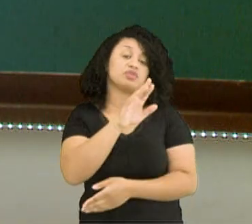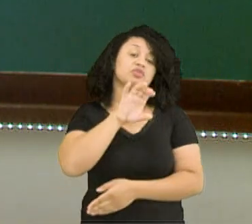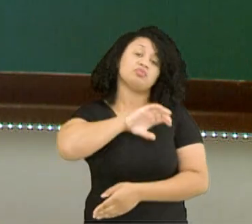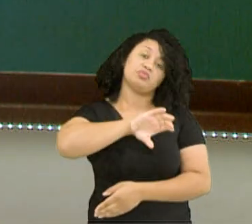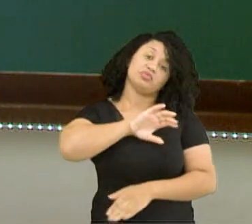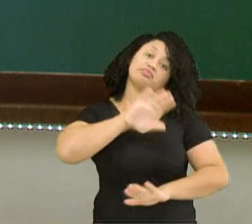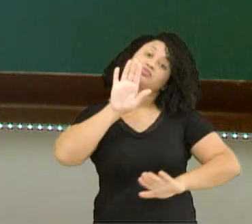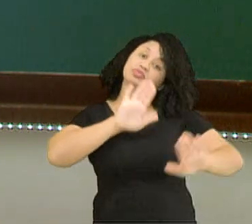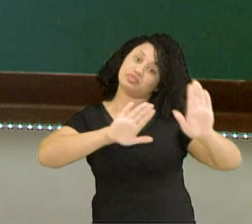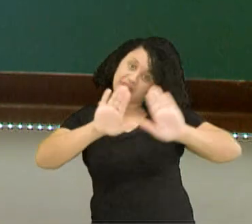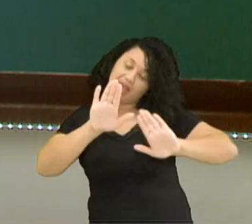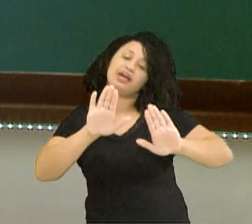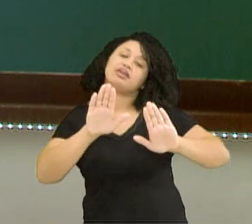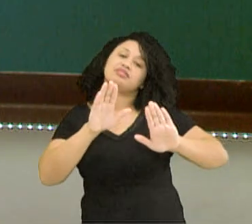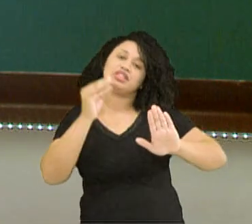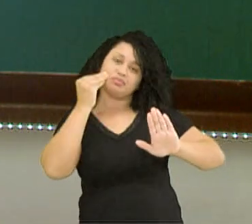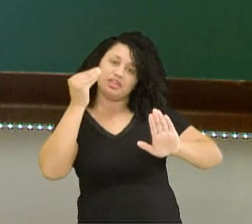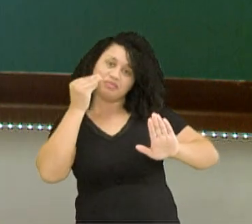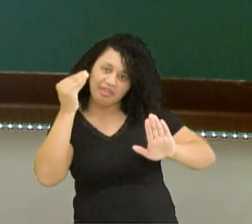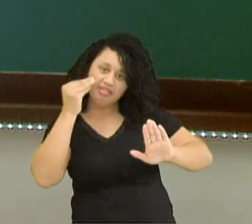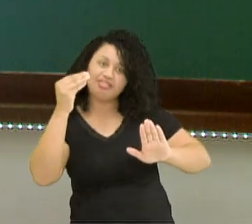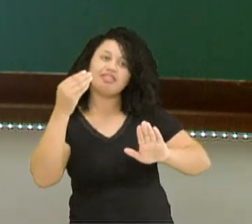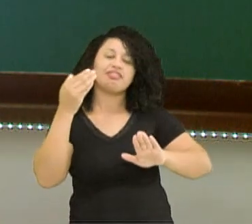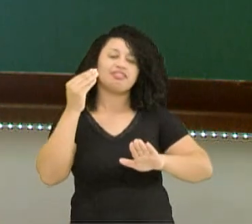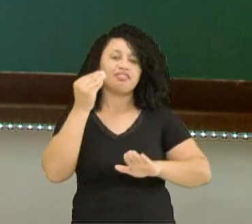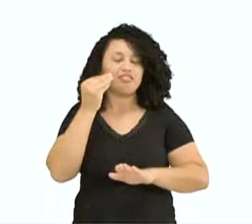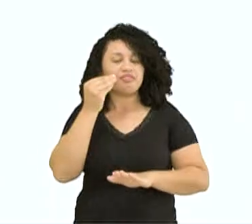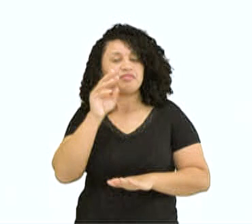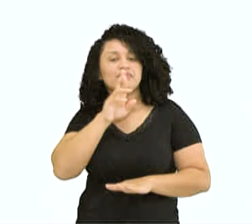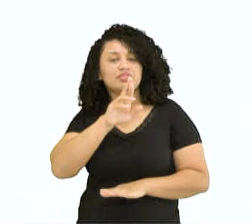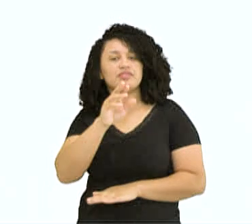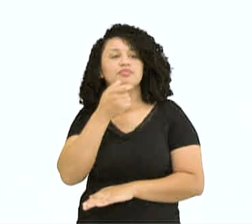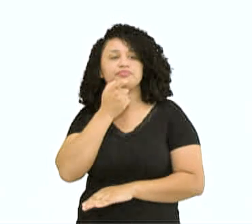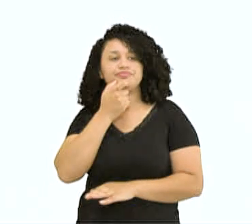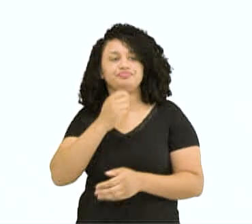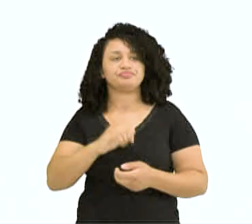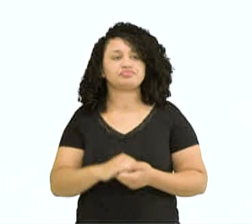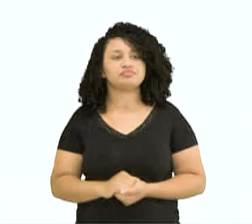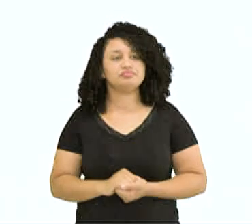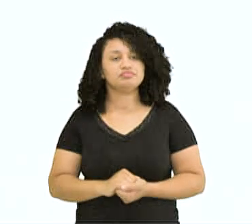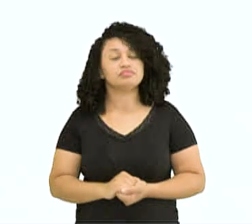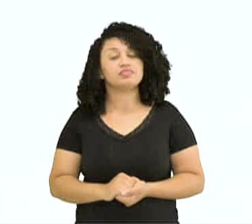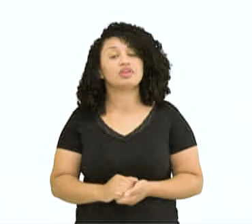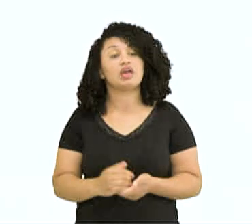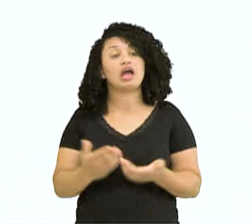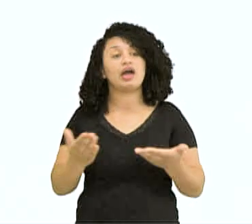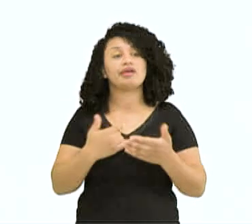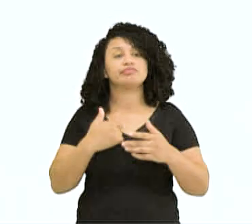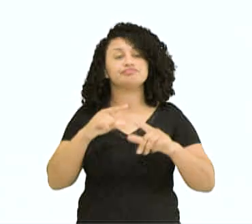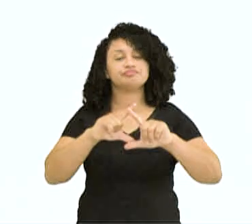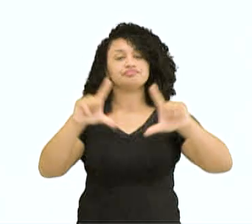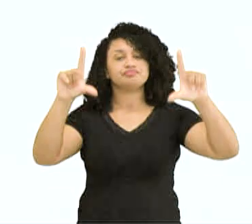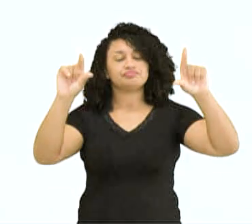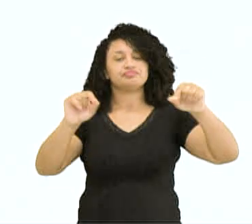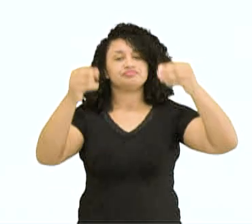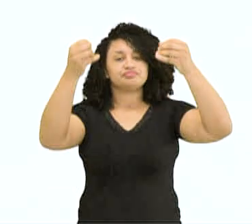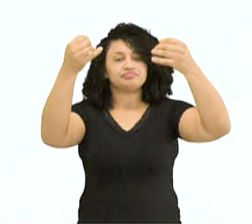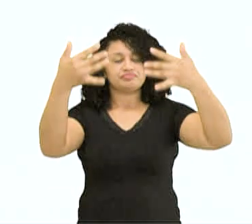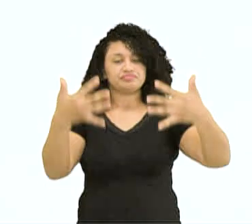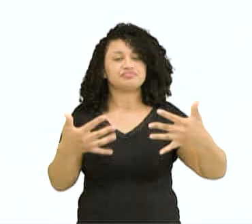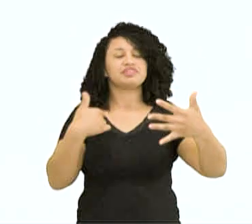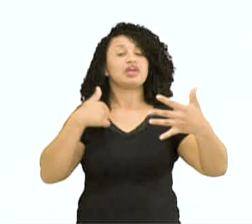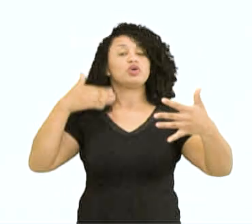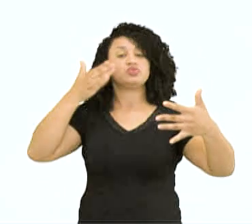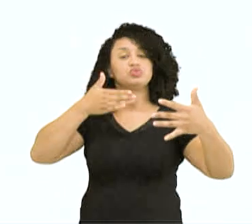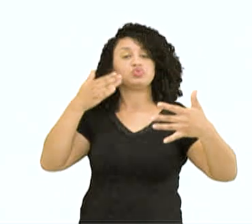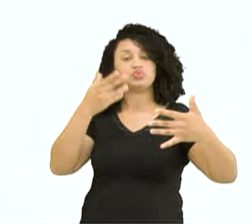português, cuidado, tá? Tenta responder em inglês. Então, olha lá. Today, então esse é o speech da Emma Watson, é o